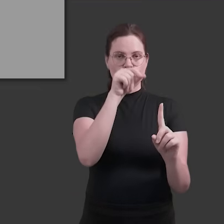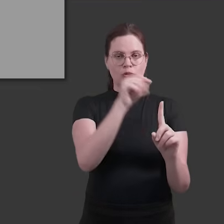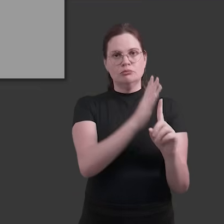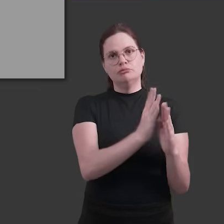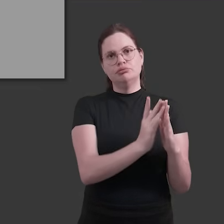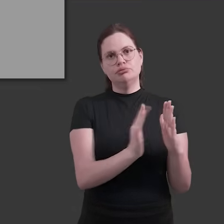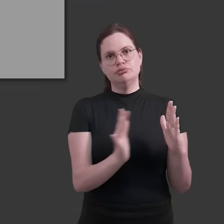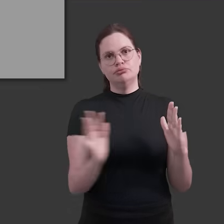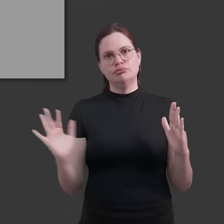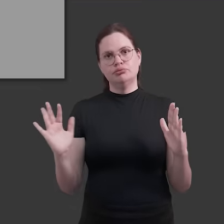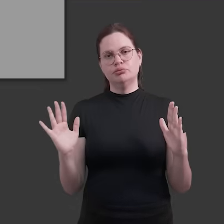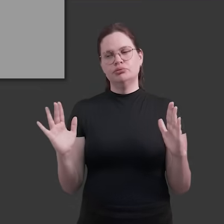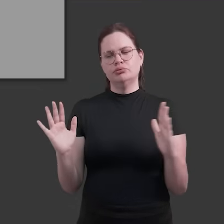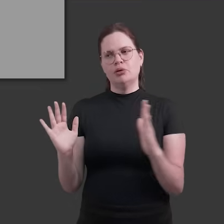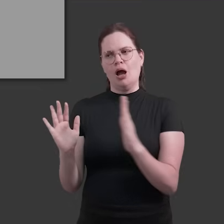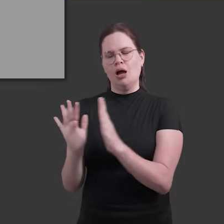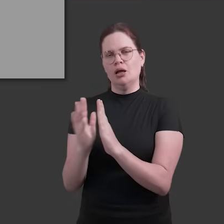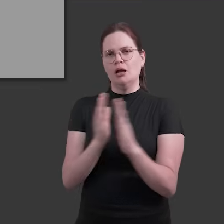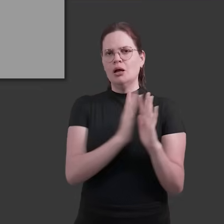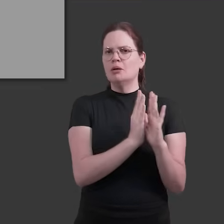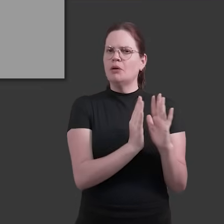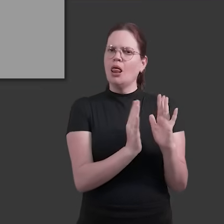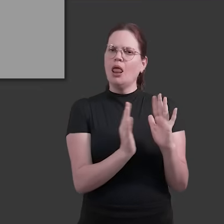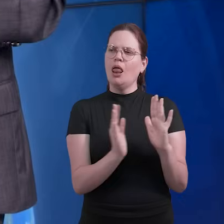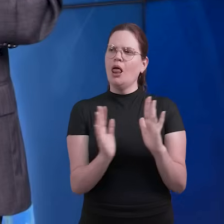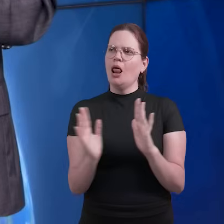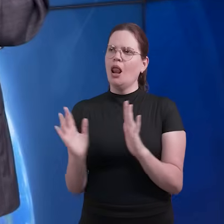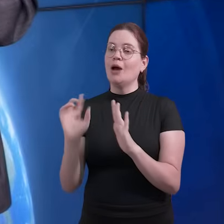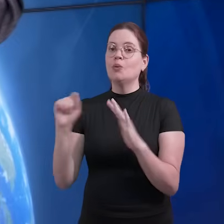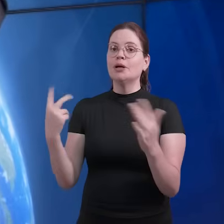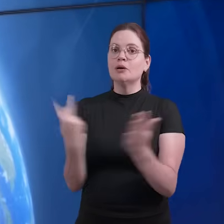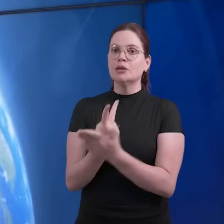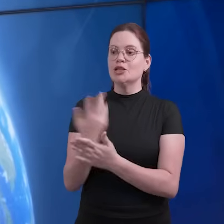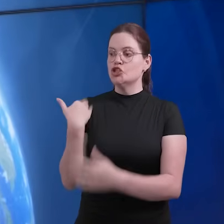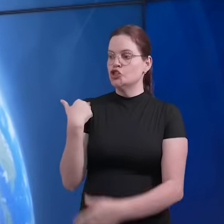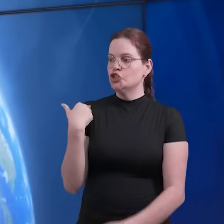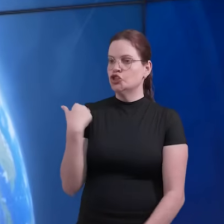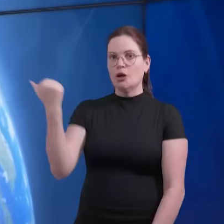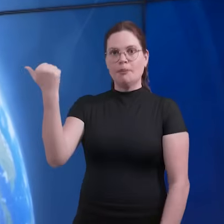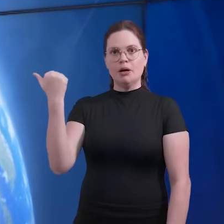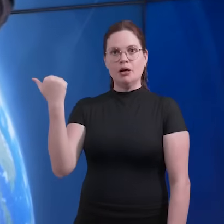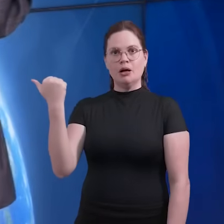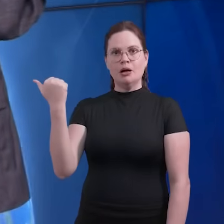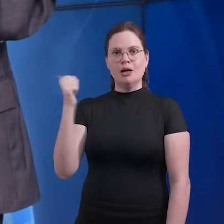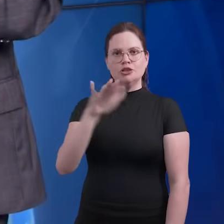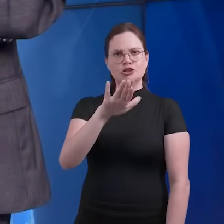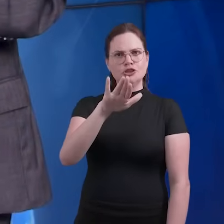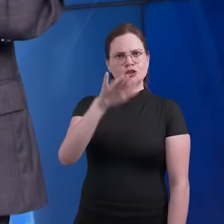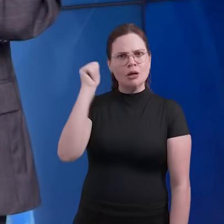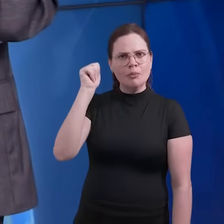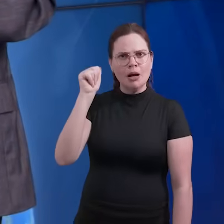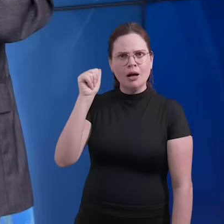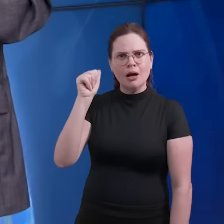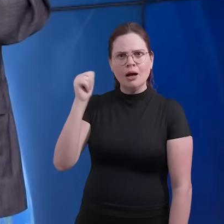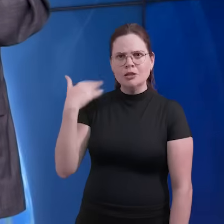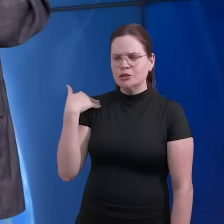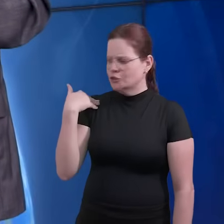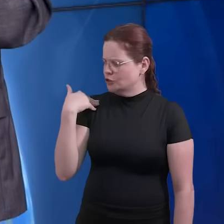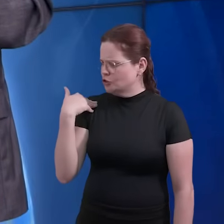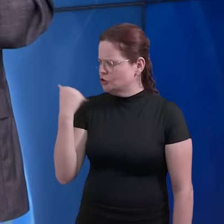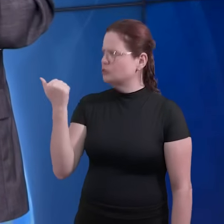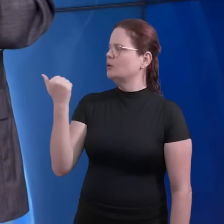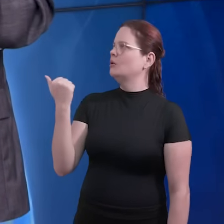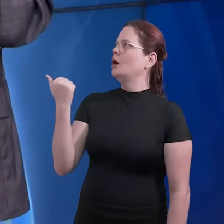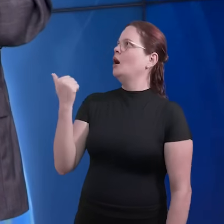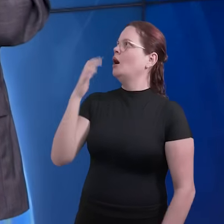foi eleito através de um chamado. Ele é eleito por Deus Pai, mas ele é chamado em Jesus Cristo. Então